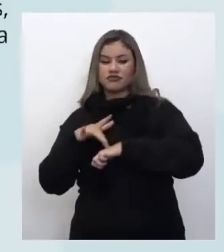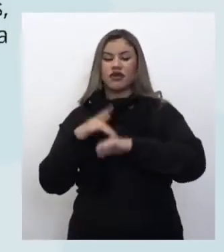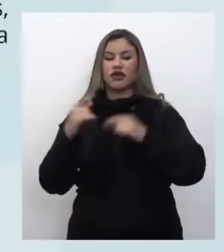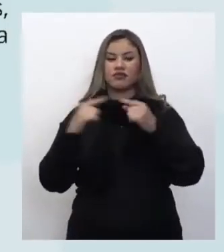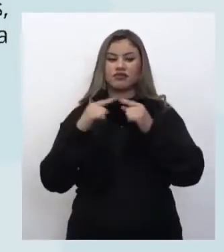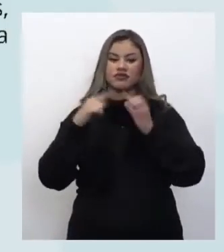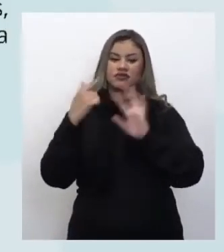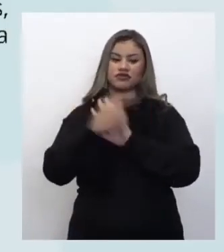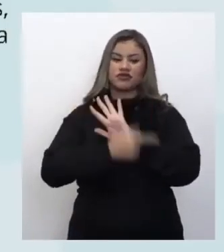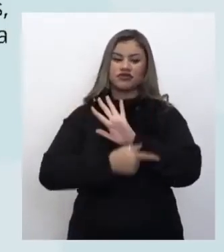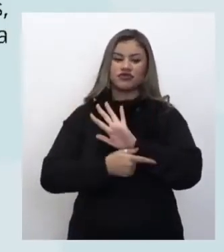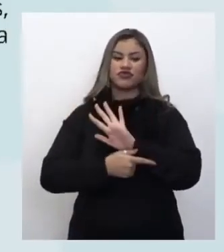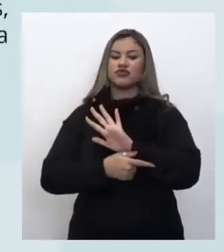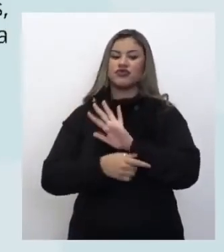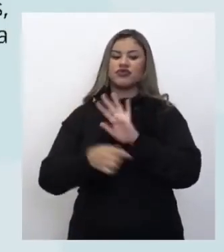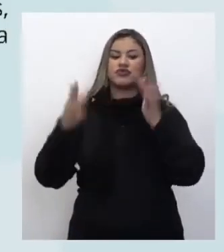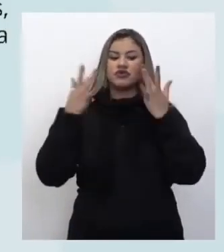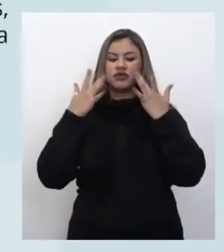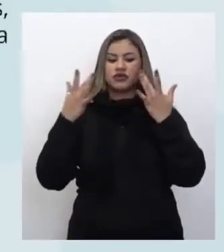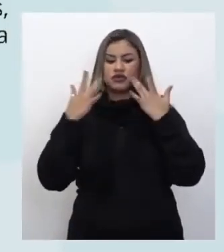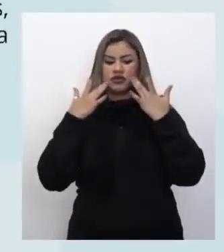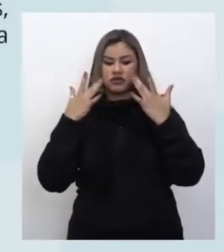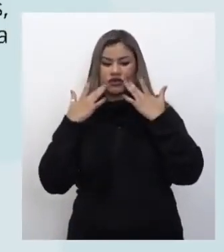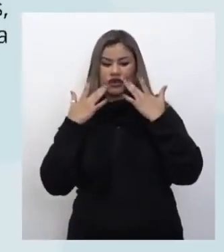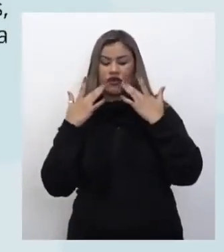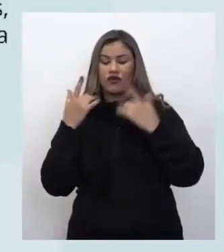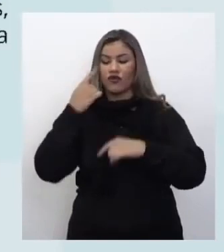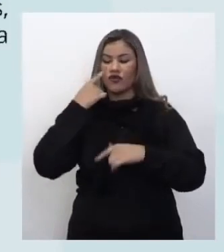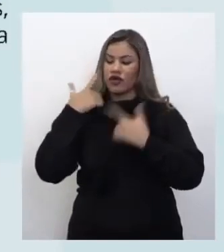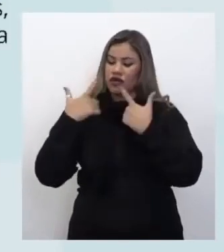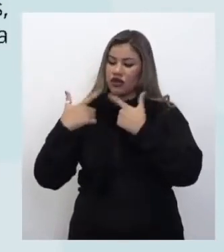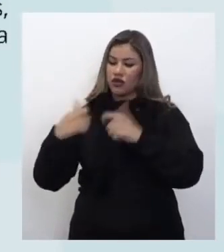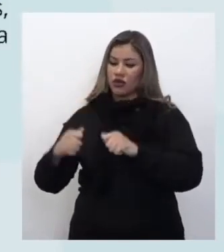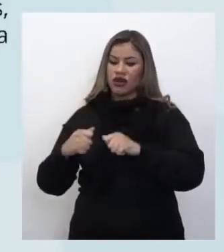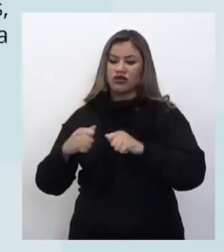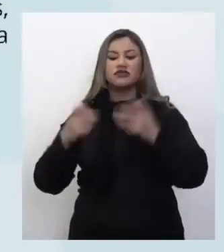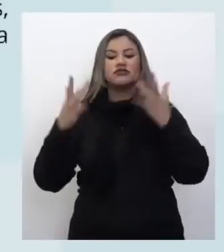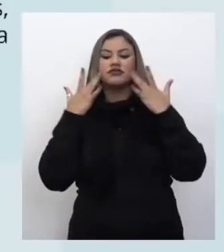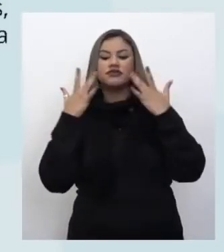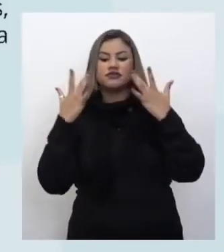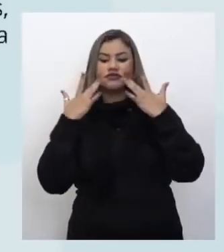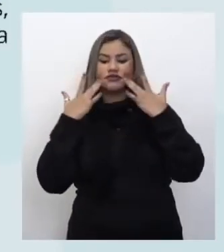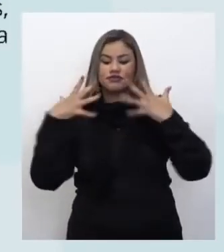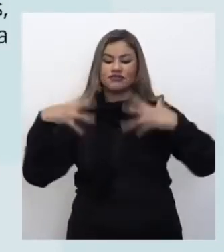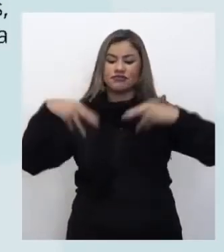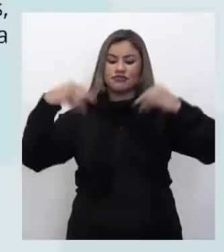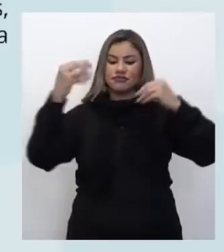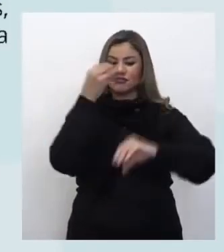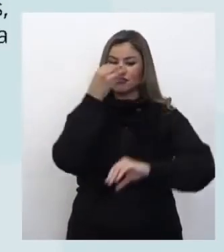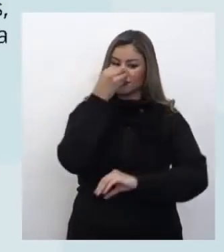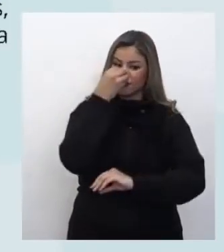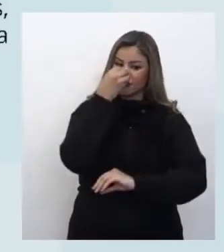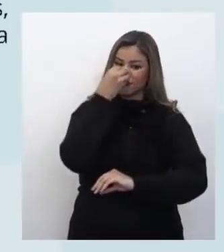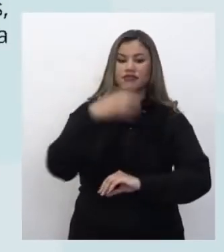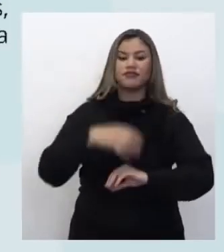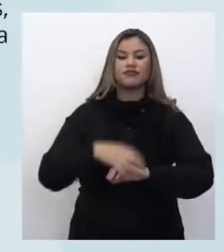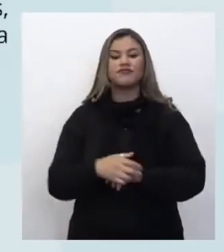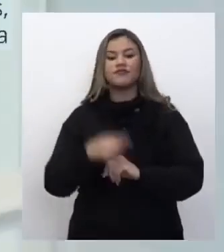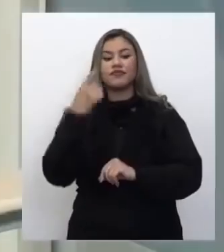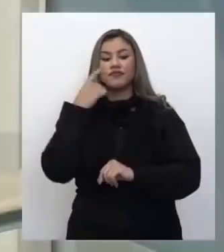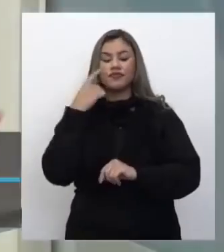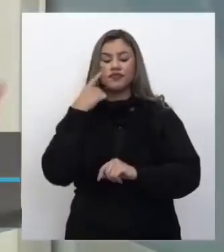linguagens teatral e circense em diferentes tempos e espaços, aprimorando a capacidade de apreciação estética